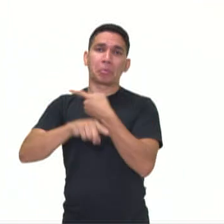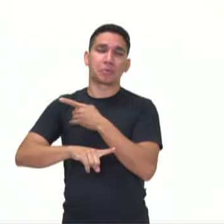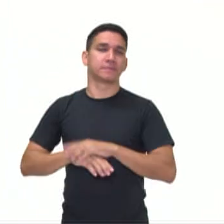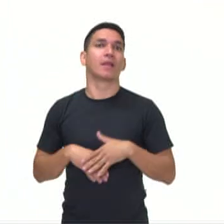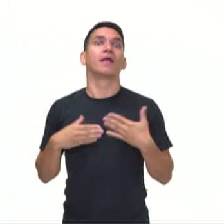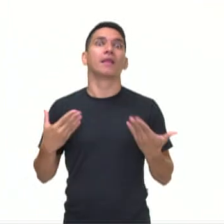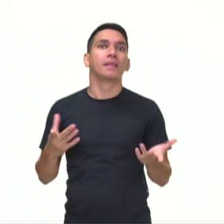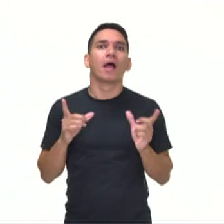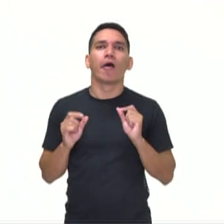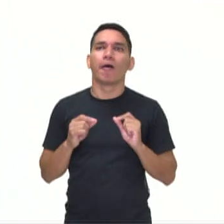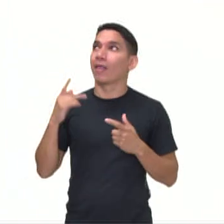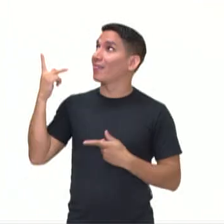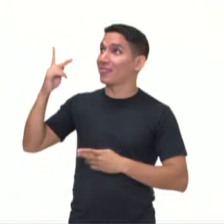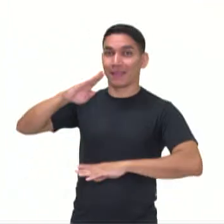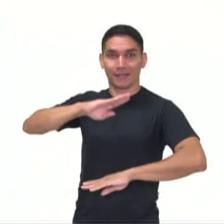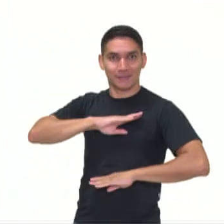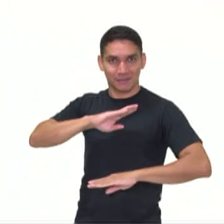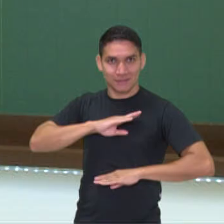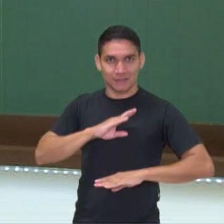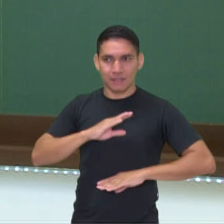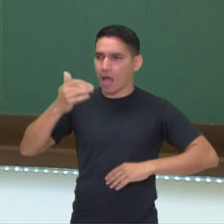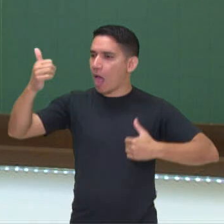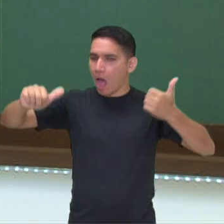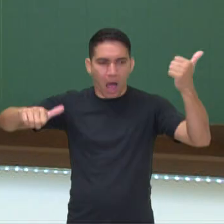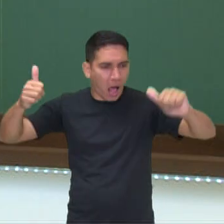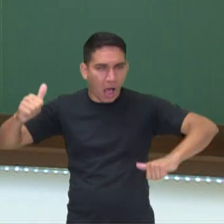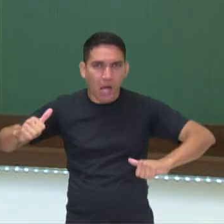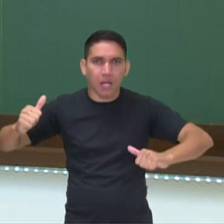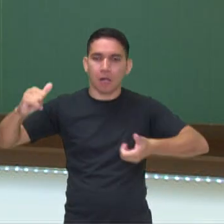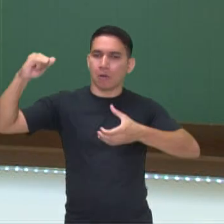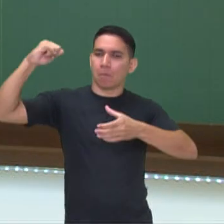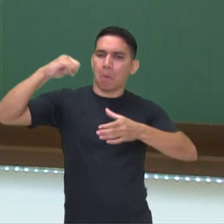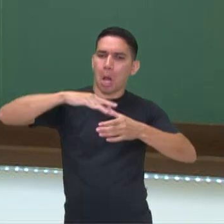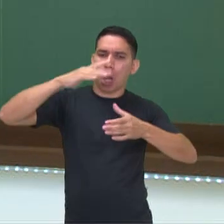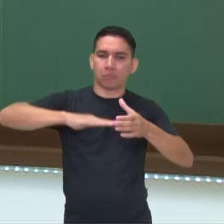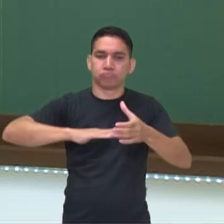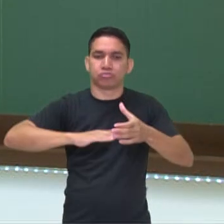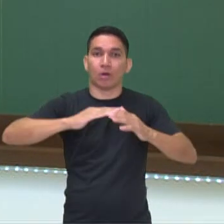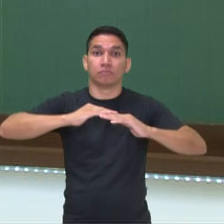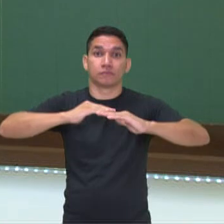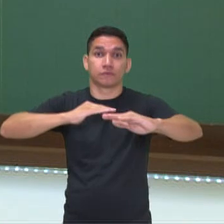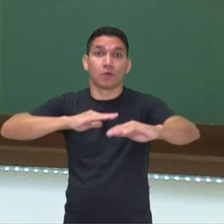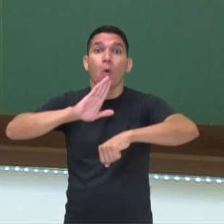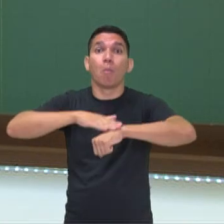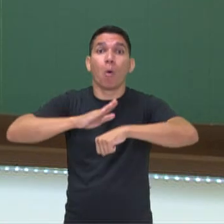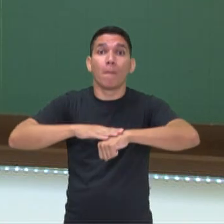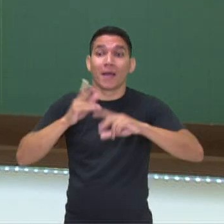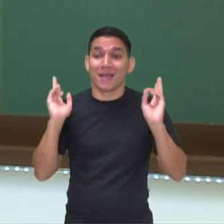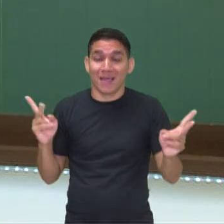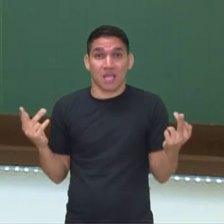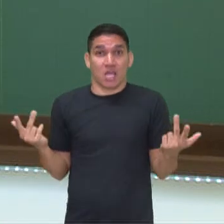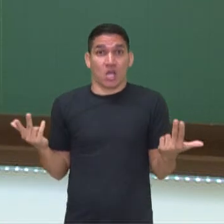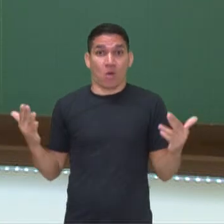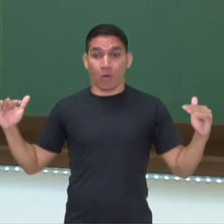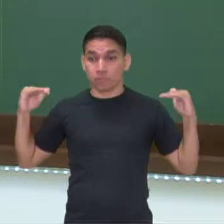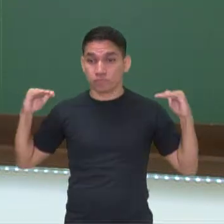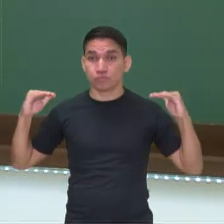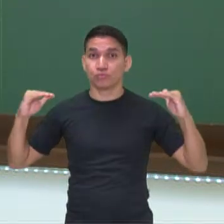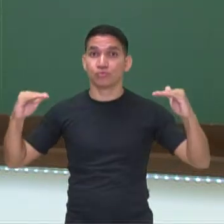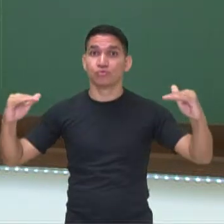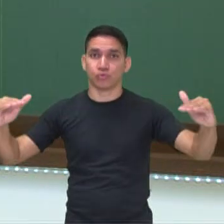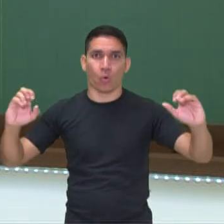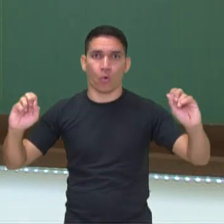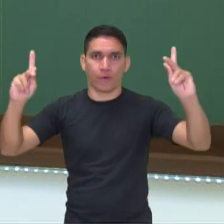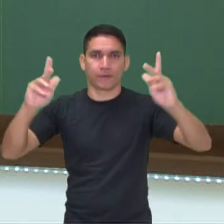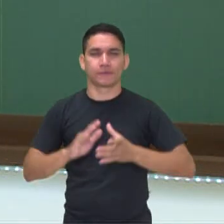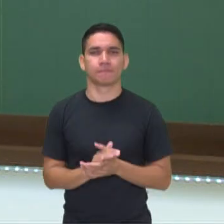Então aqui nesse caso, né, para o enchimento constante, precisamos encontrar o momento onde os dois gráficos estão constantes, tá bom,